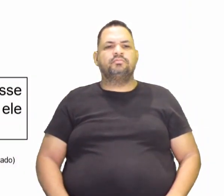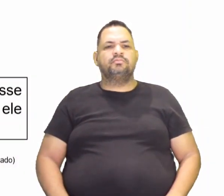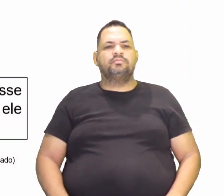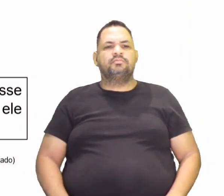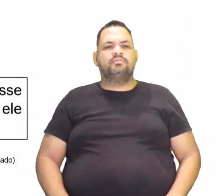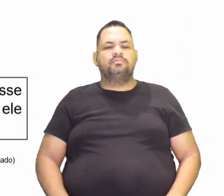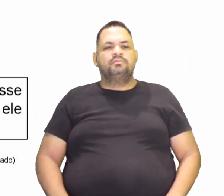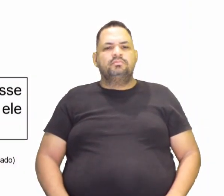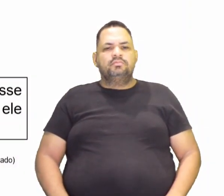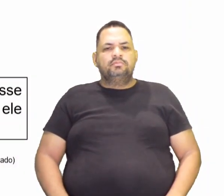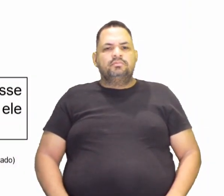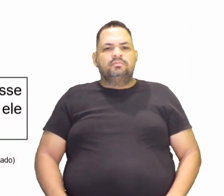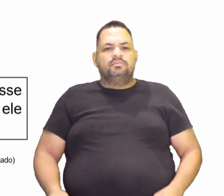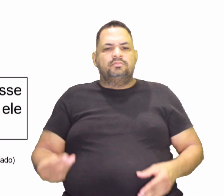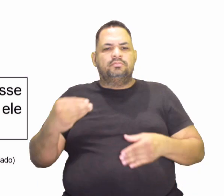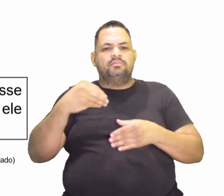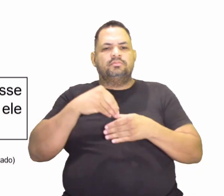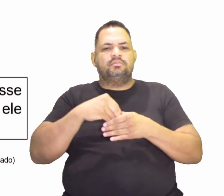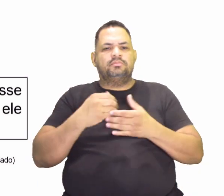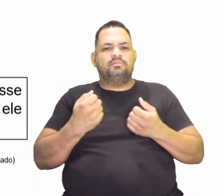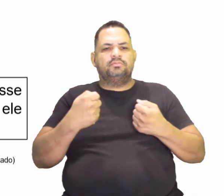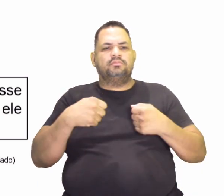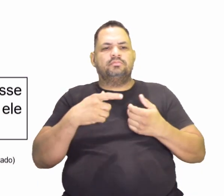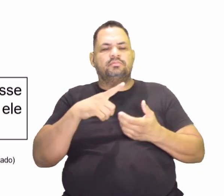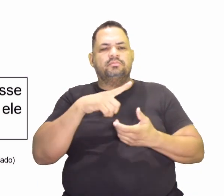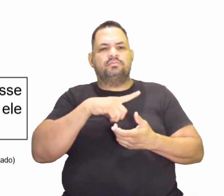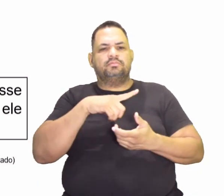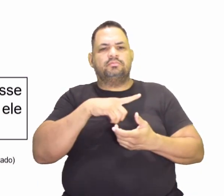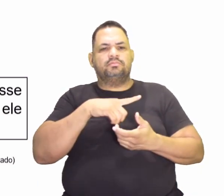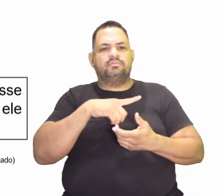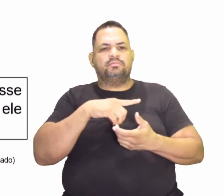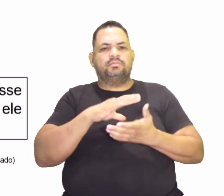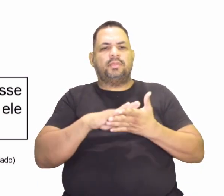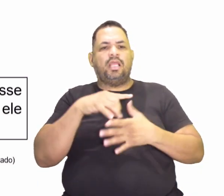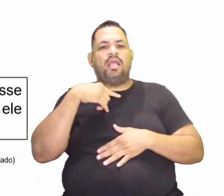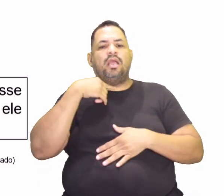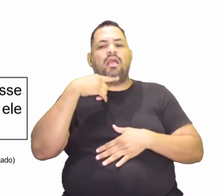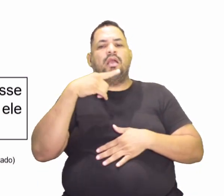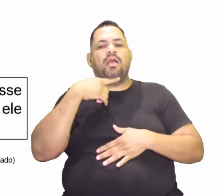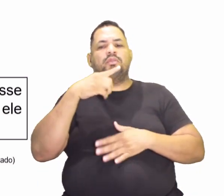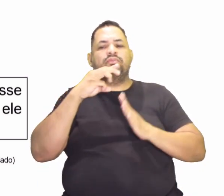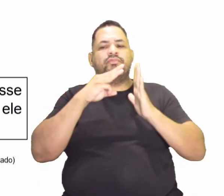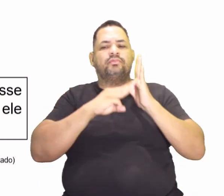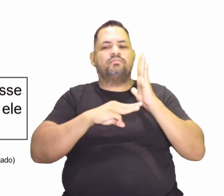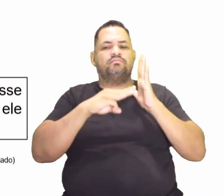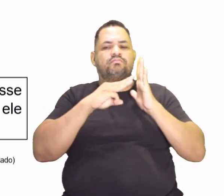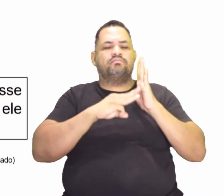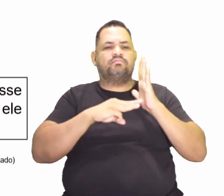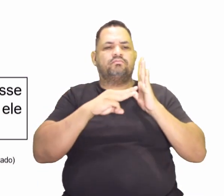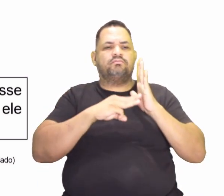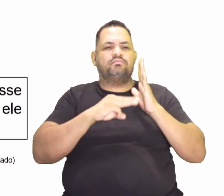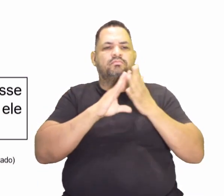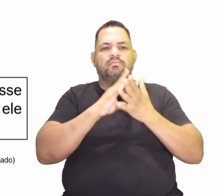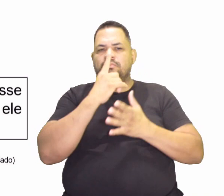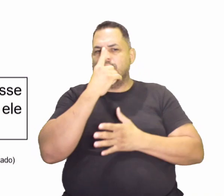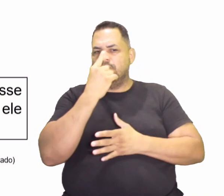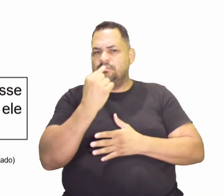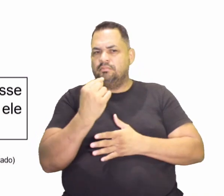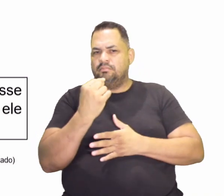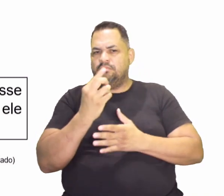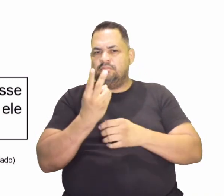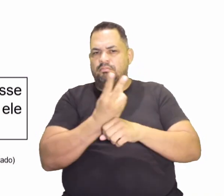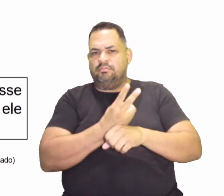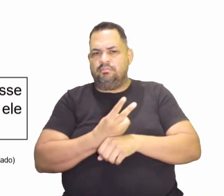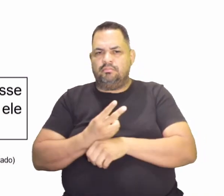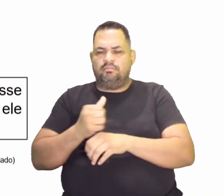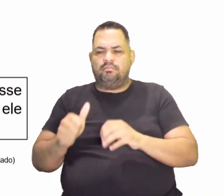Aí, gente, nessa perspectiva desse método, nós vamos ver o que é a dúvida metódica de Descartes. Ele